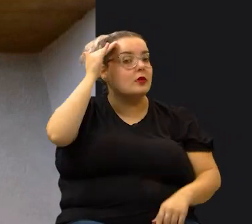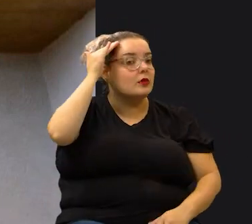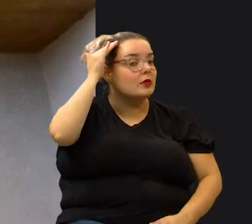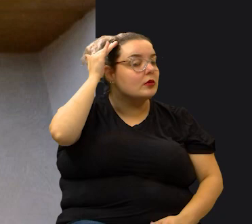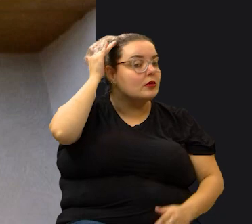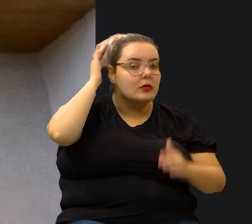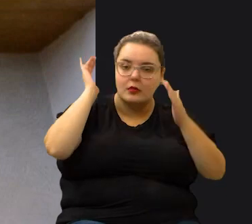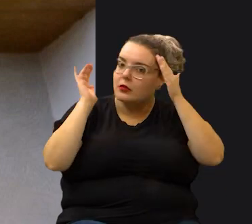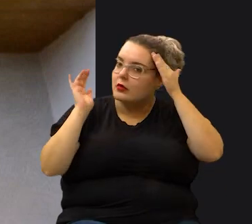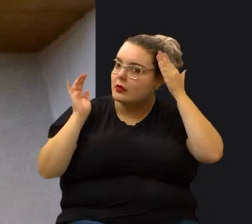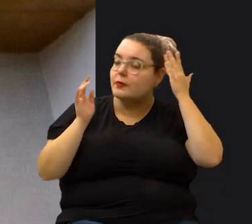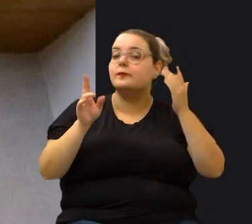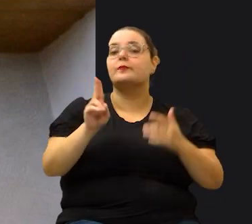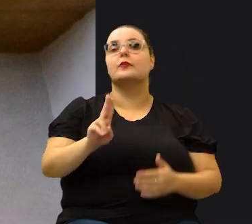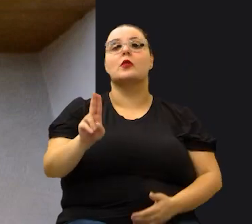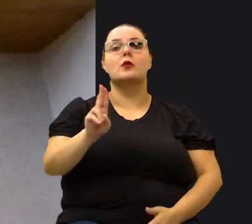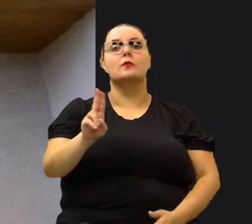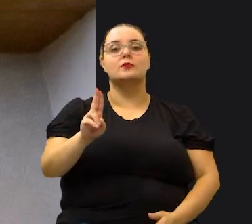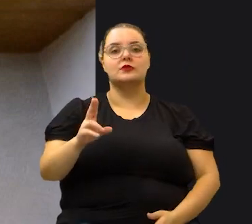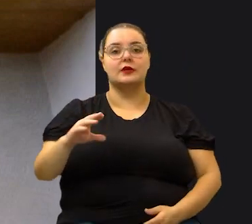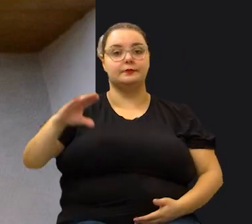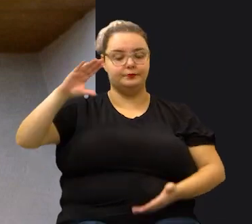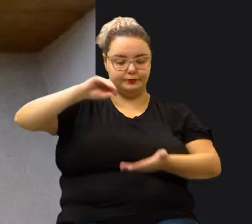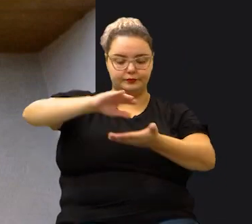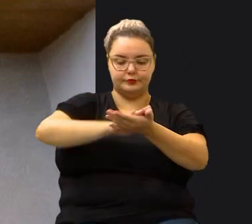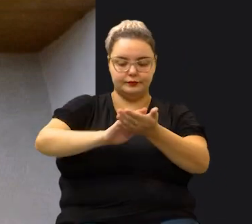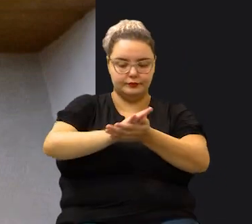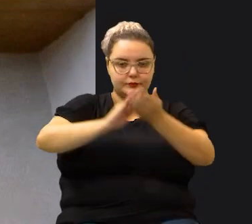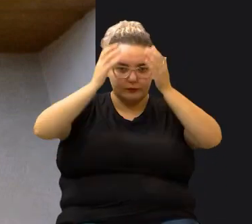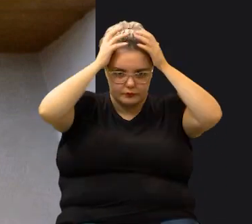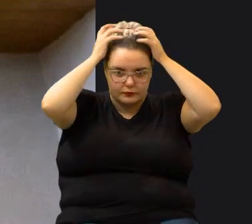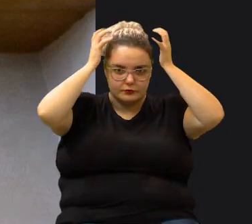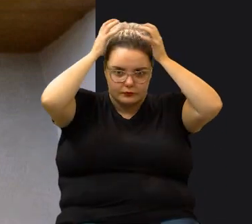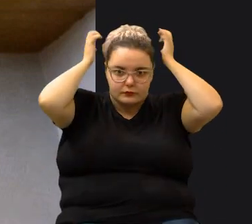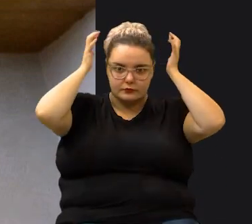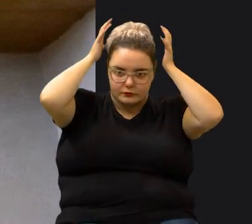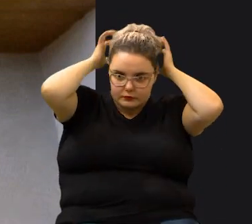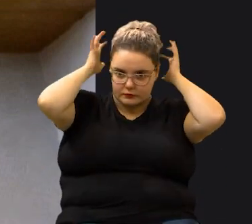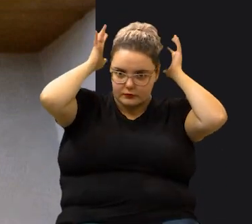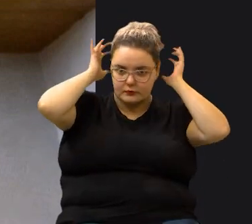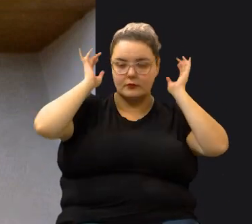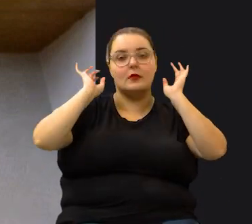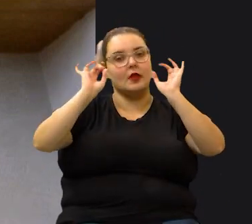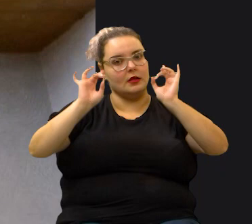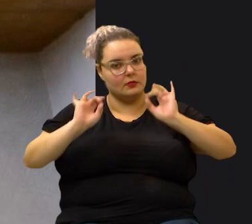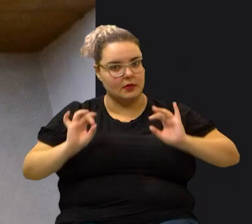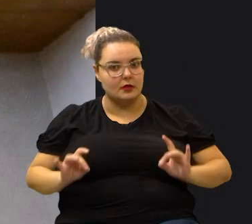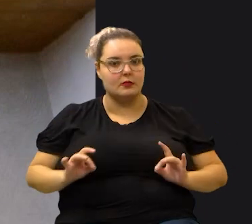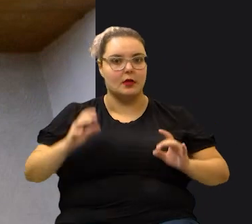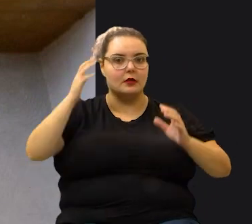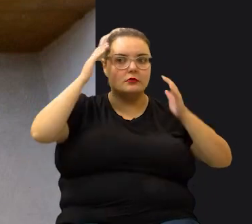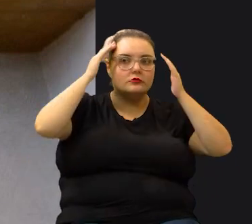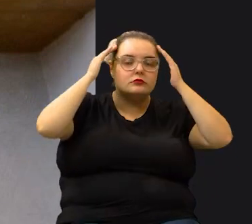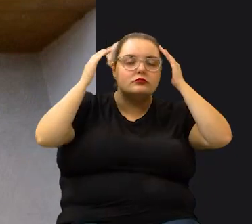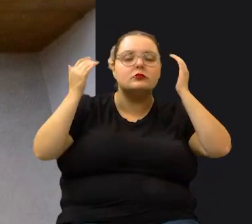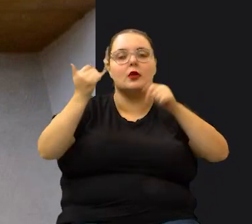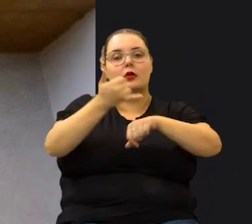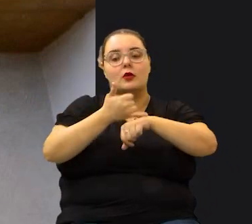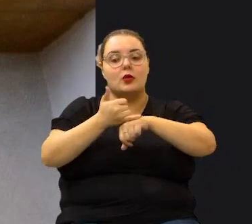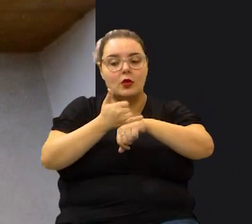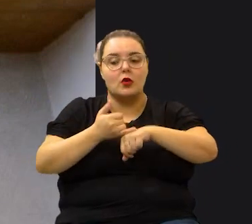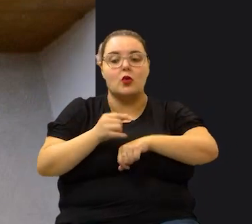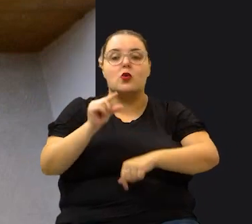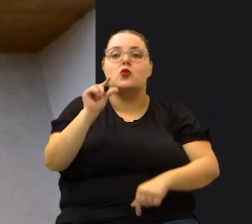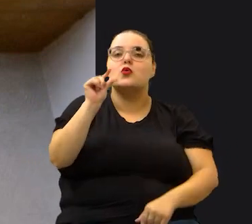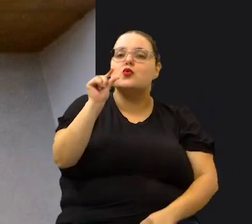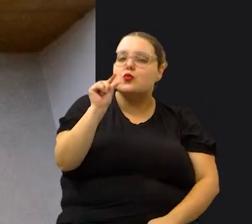couro cabeludo. Além de usar shampoos apropriados para cada tipo de couro cabeludo, muitas vezes naqueles oleosos a gente tende